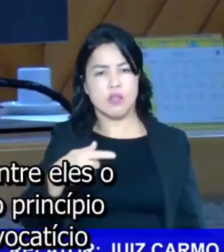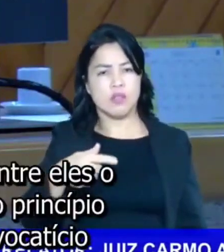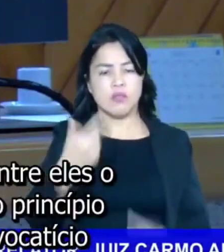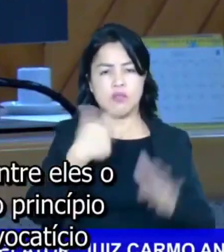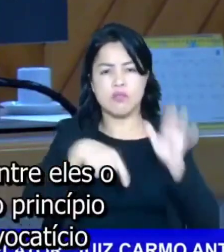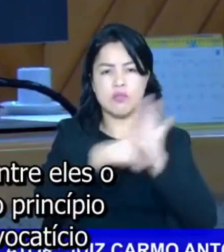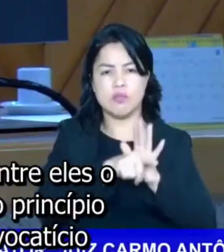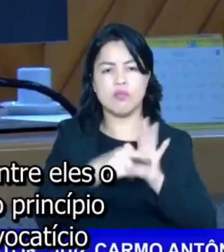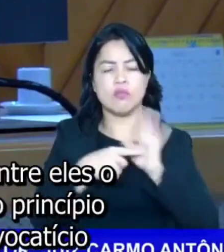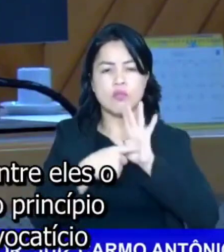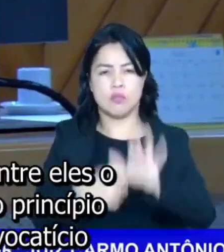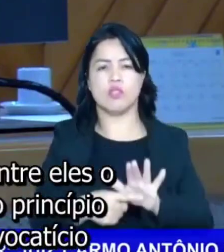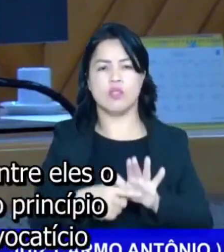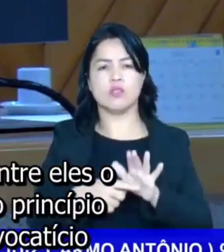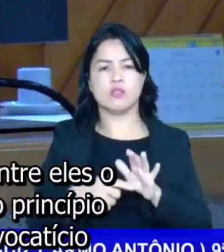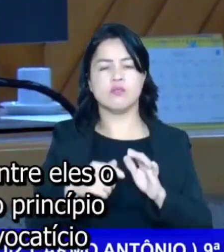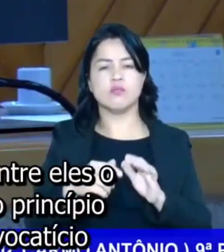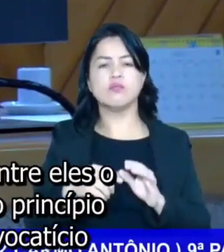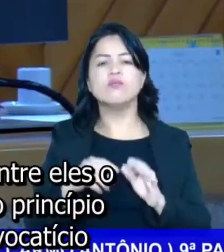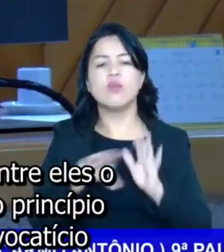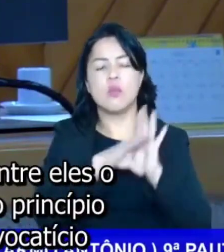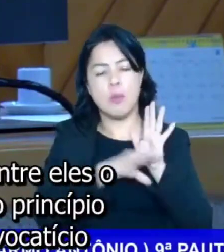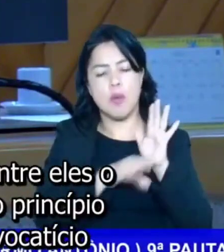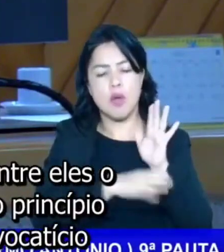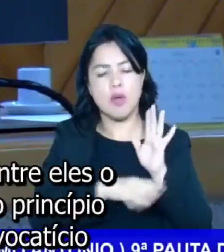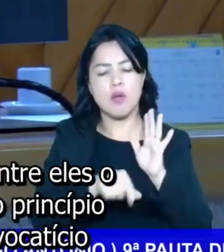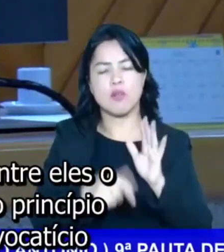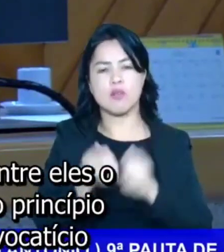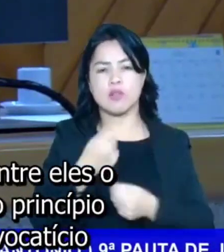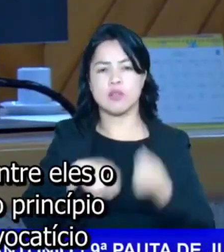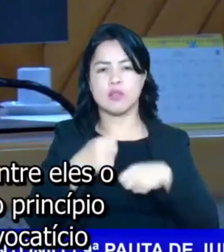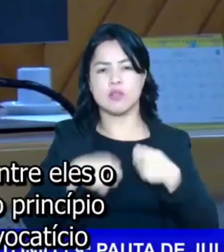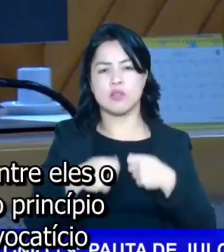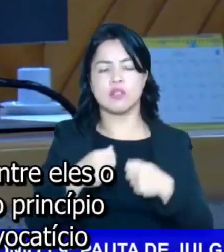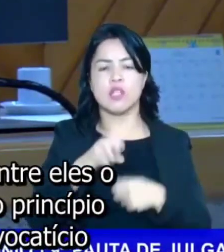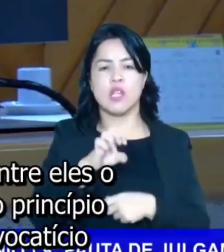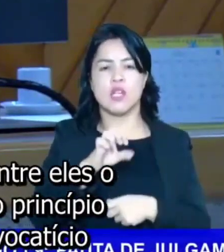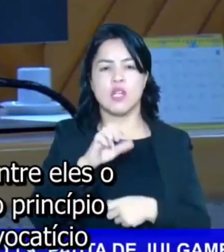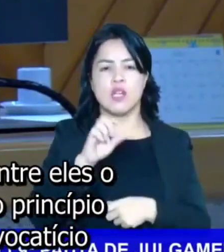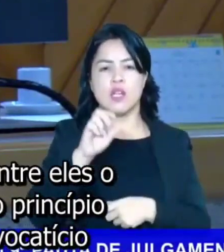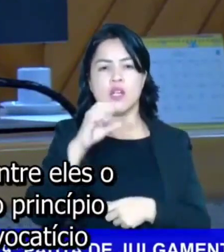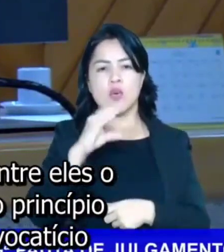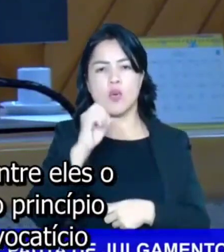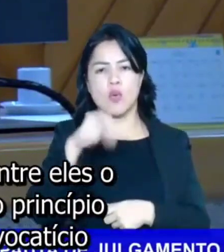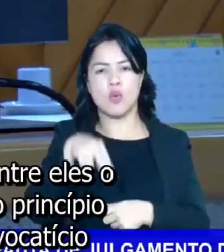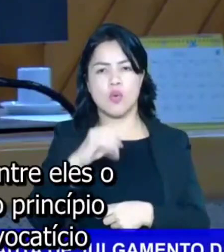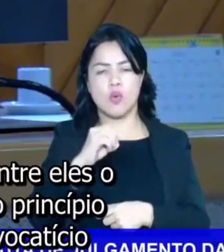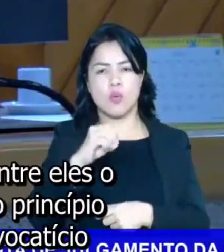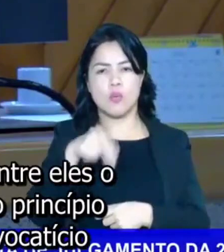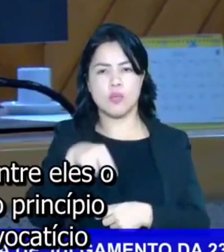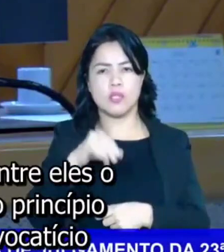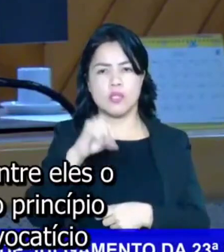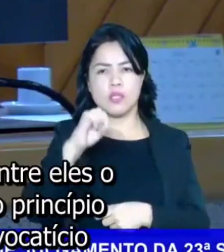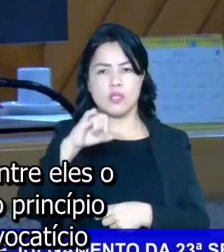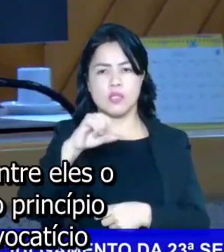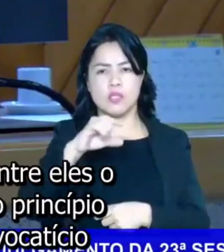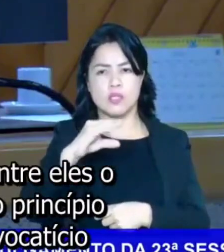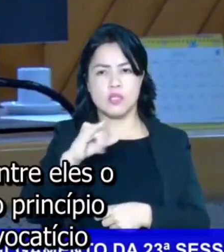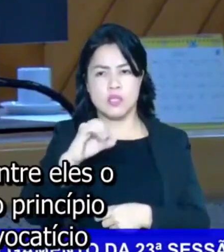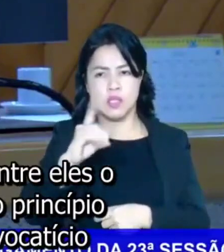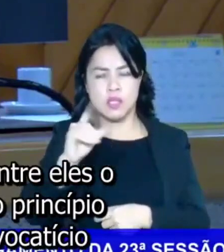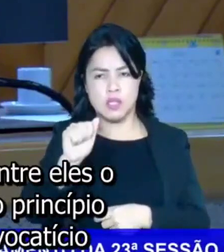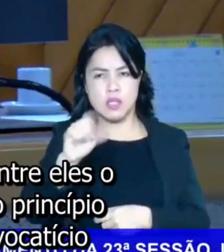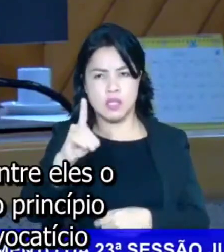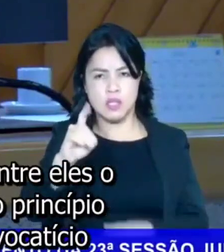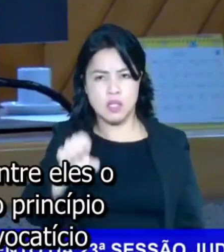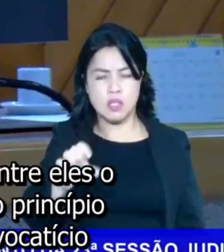os princípios da administração, entre eles o da economicidade, que é a faceta econômica do princípio da